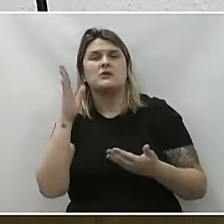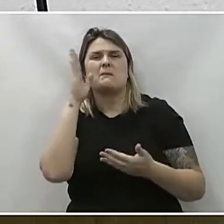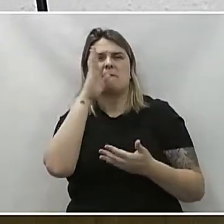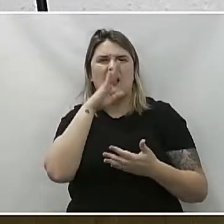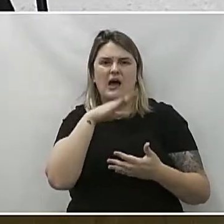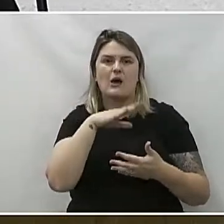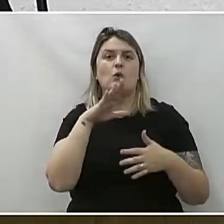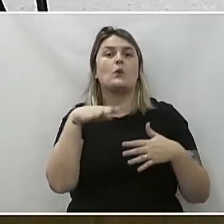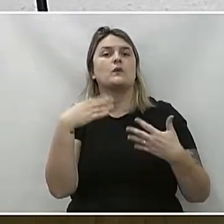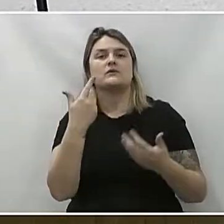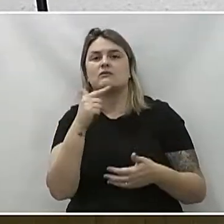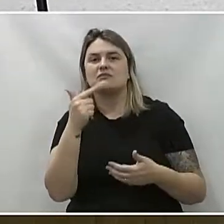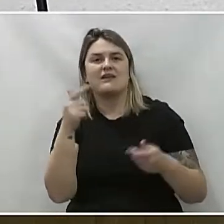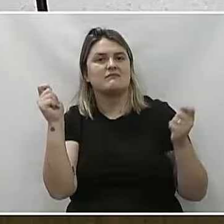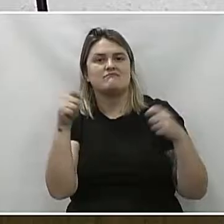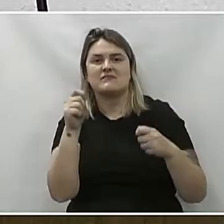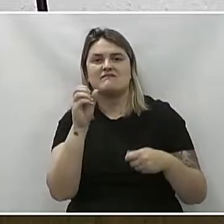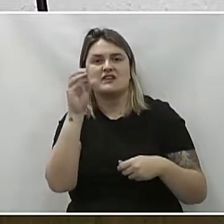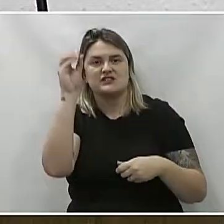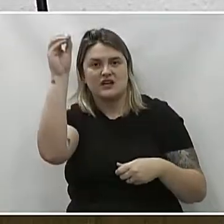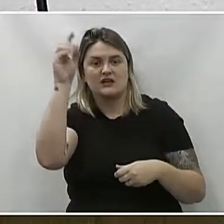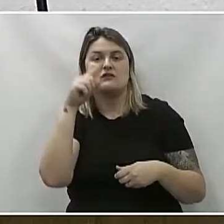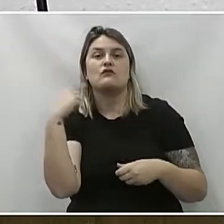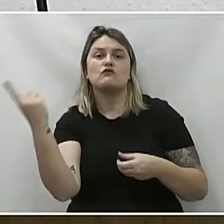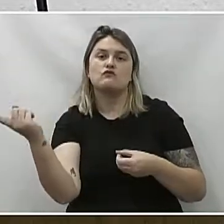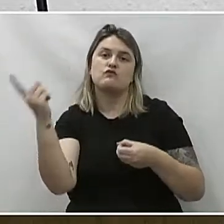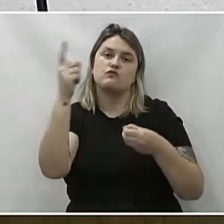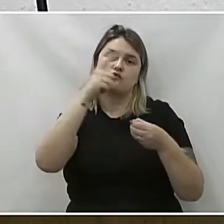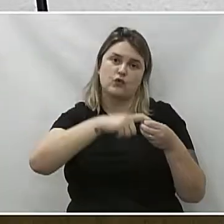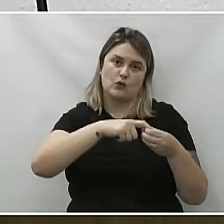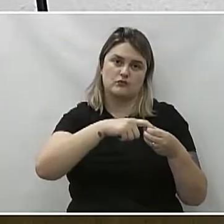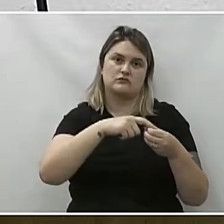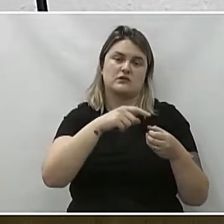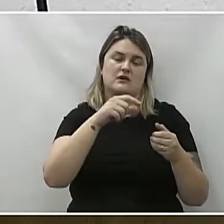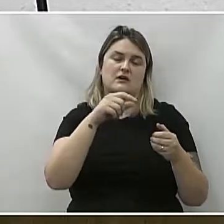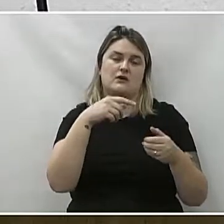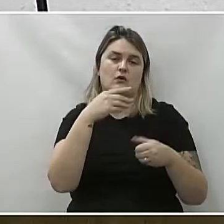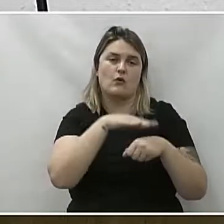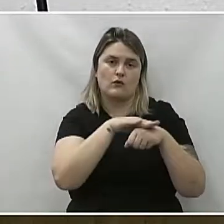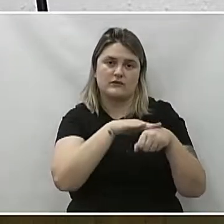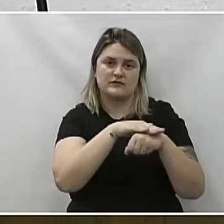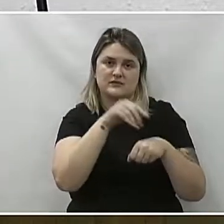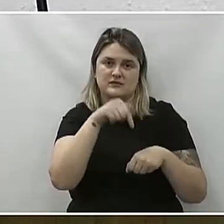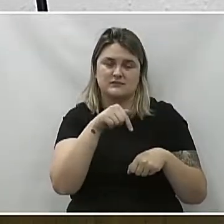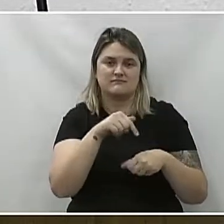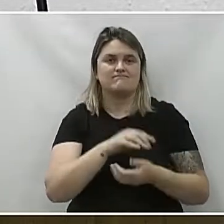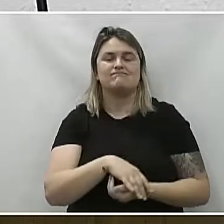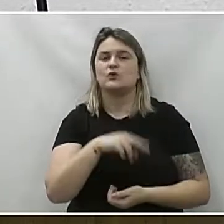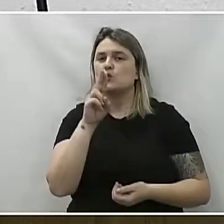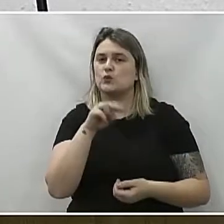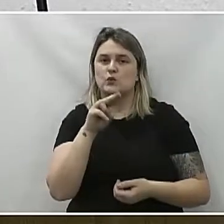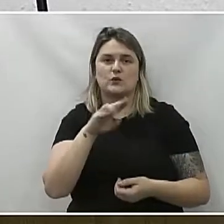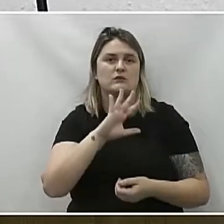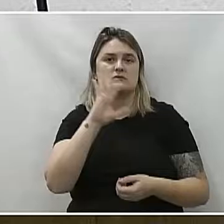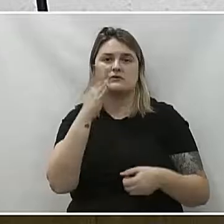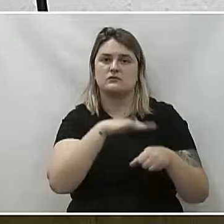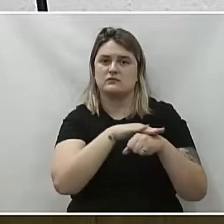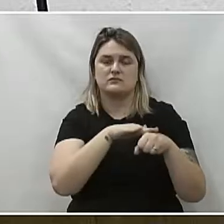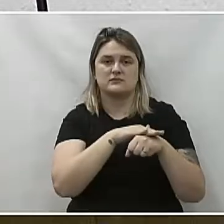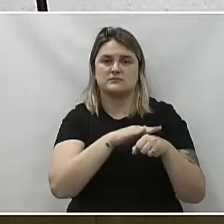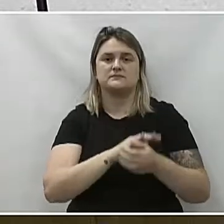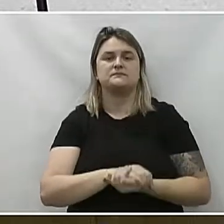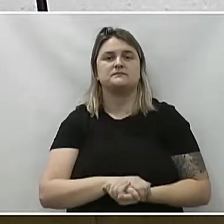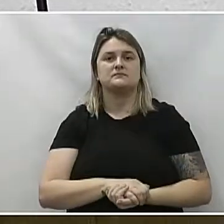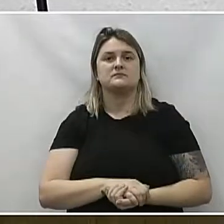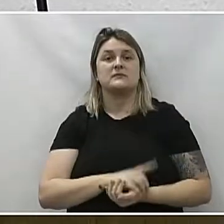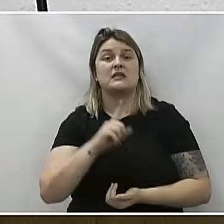não tiver mais condições de viagem, a gente volta a falar sobre isso. Essa conversa nunca aconteceu. Eu não recebi,